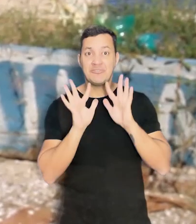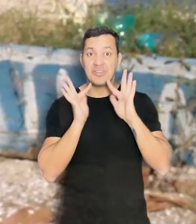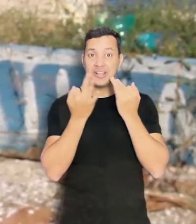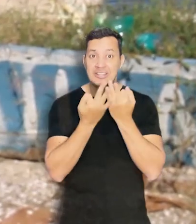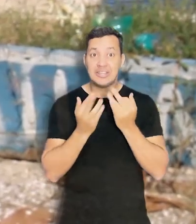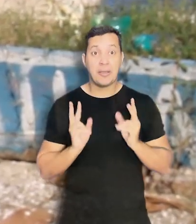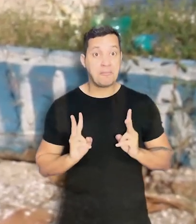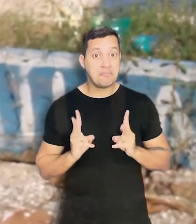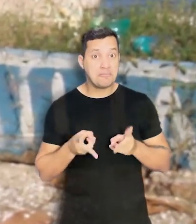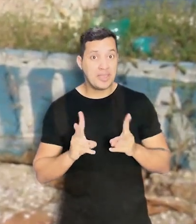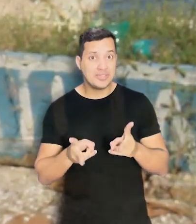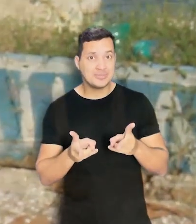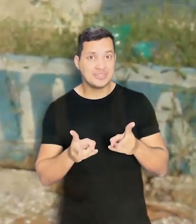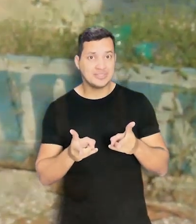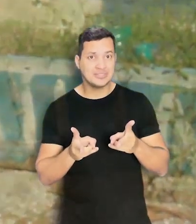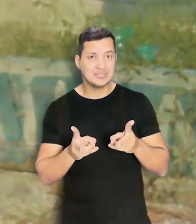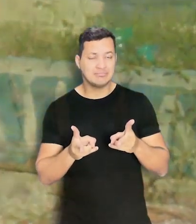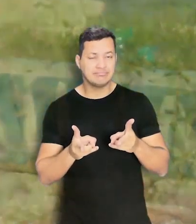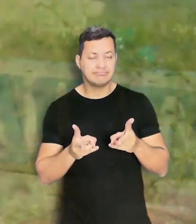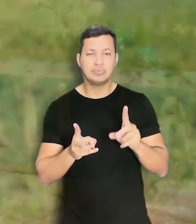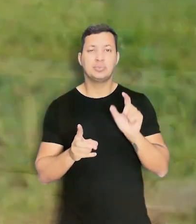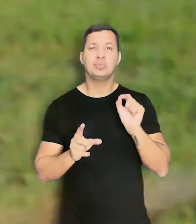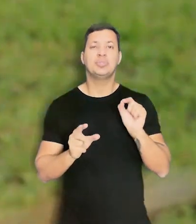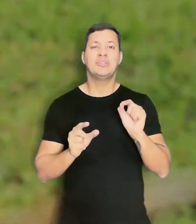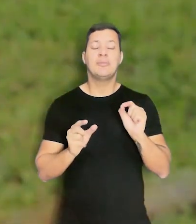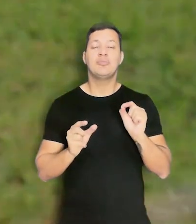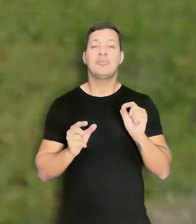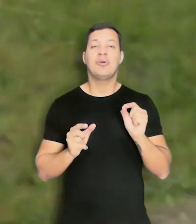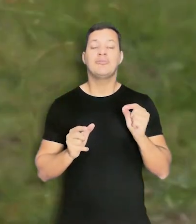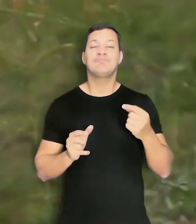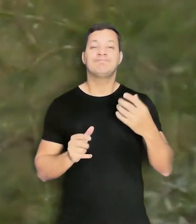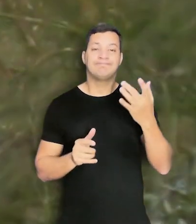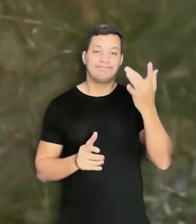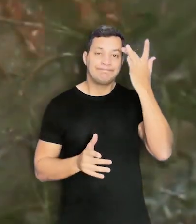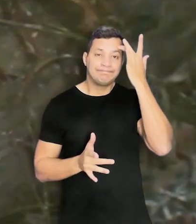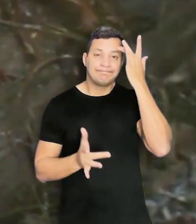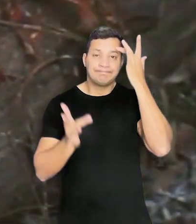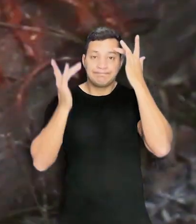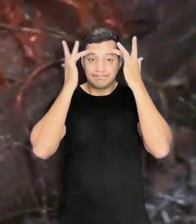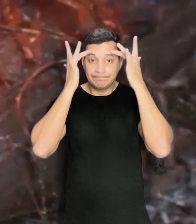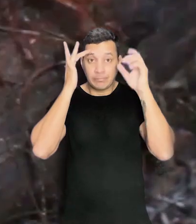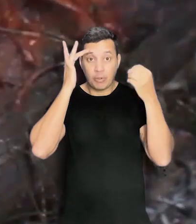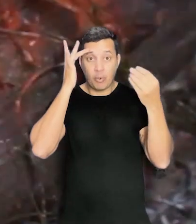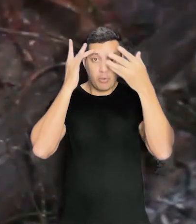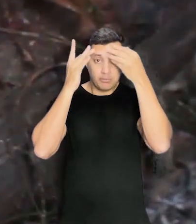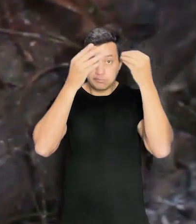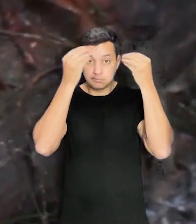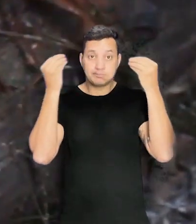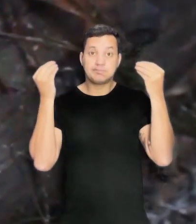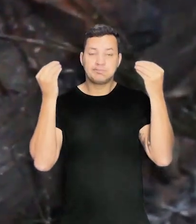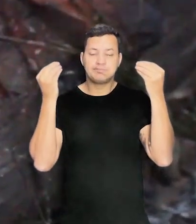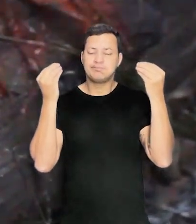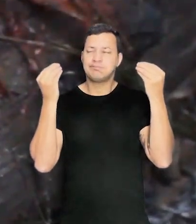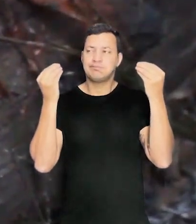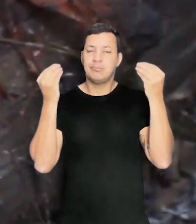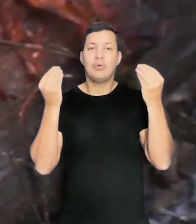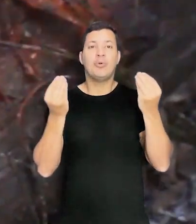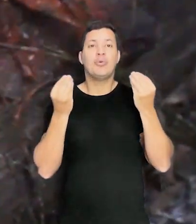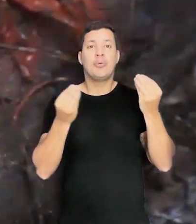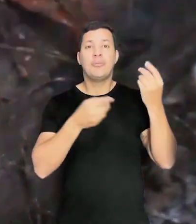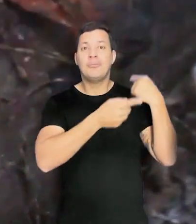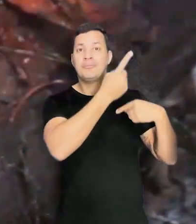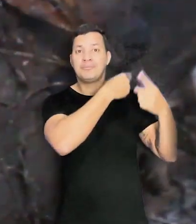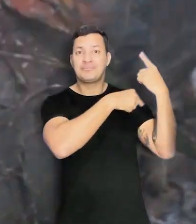mesmas? O que vamos guardar e o que esqueceremos? Como eram nossos